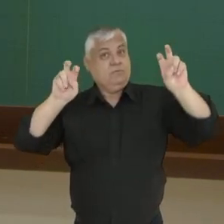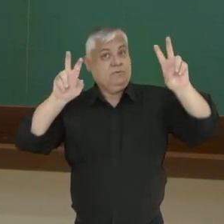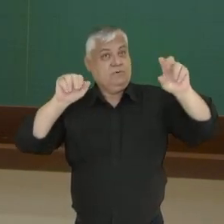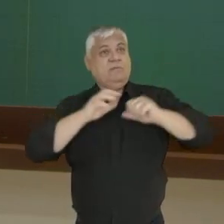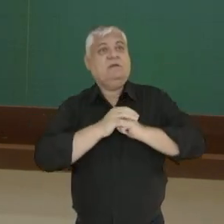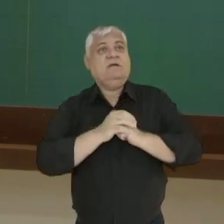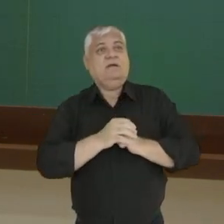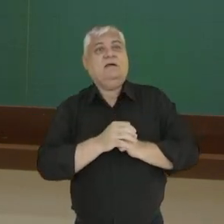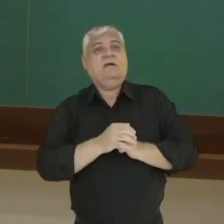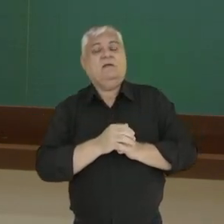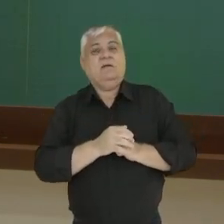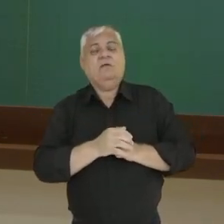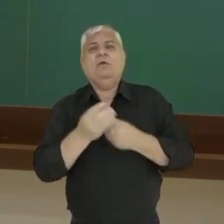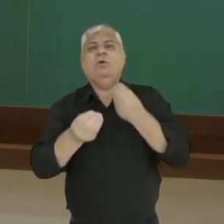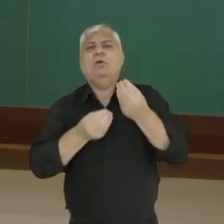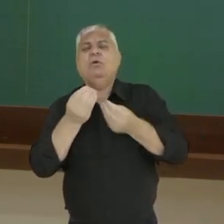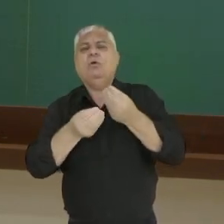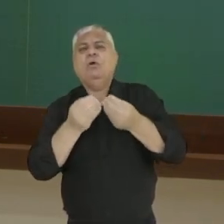as